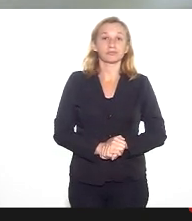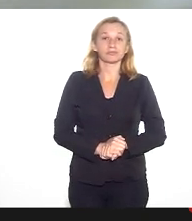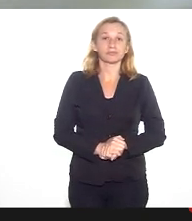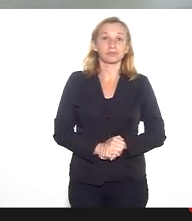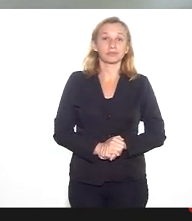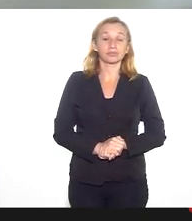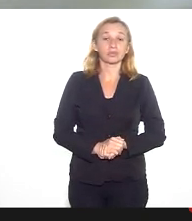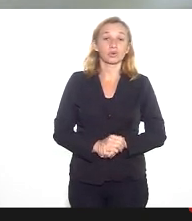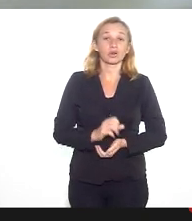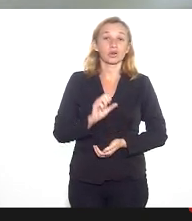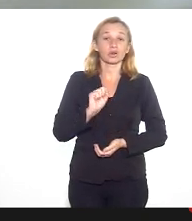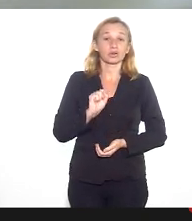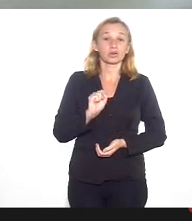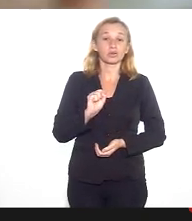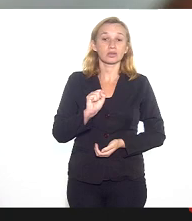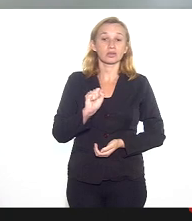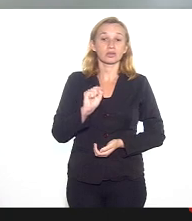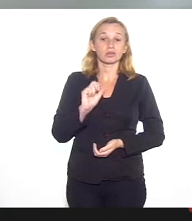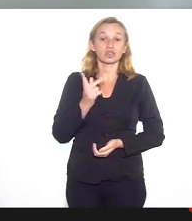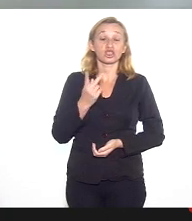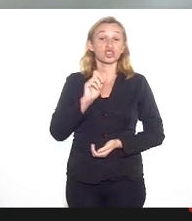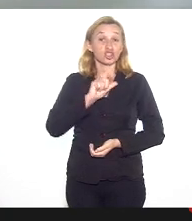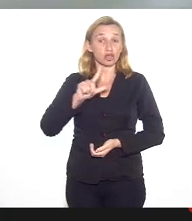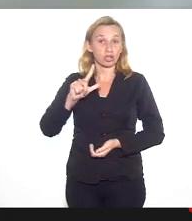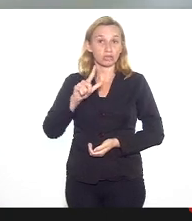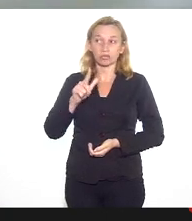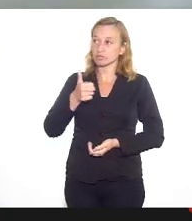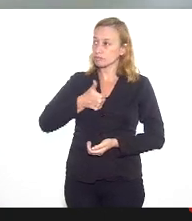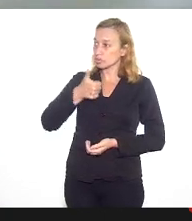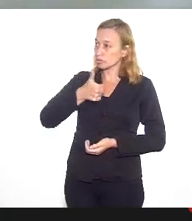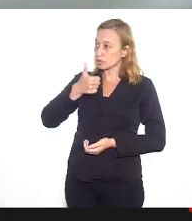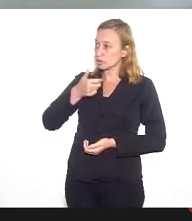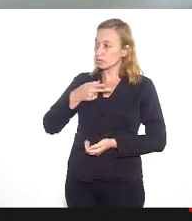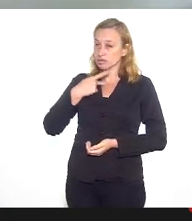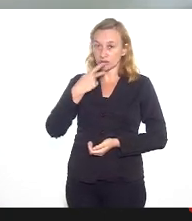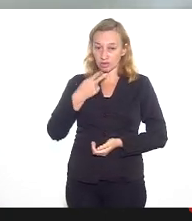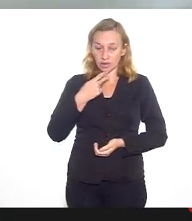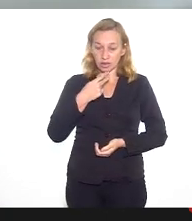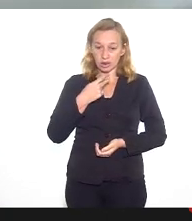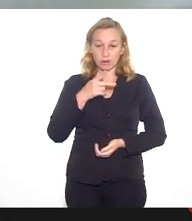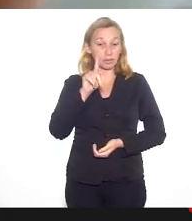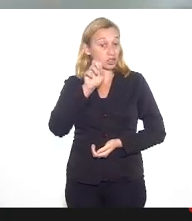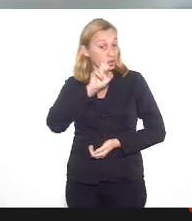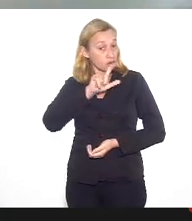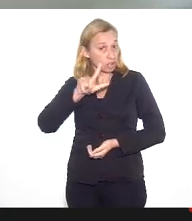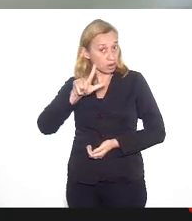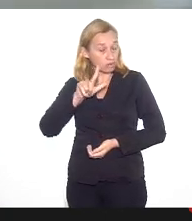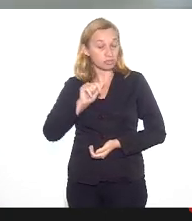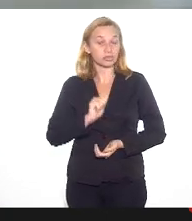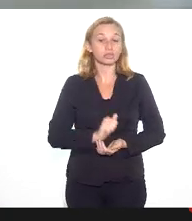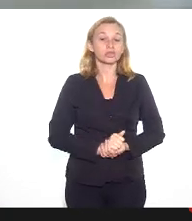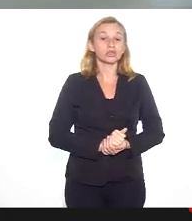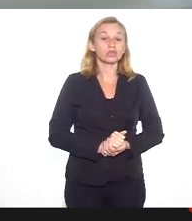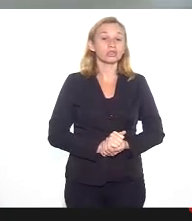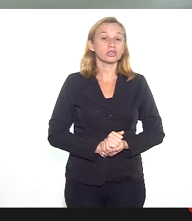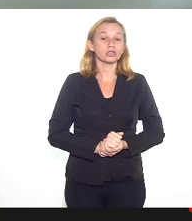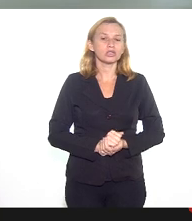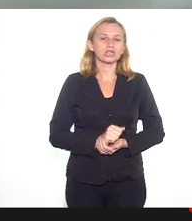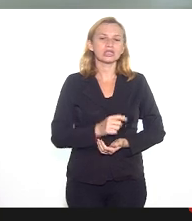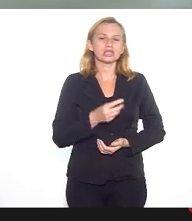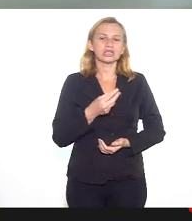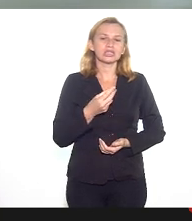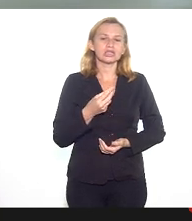com a Shell. Primeiro, para solicitar tanto a Shell quanto a Petrogal que deixe